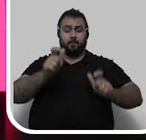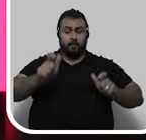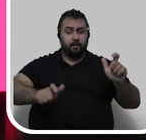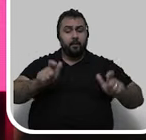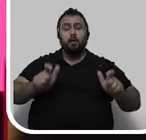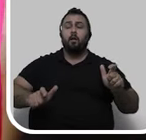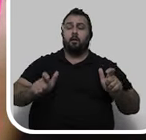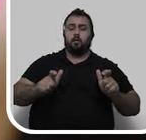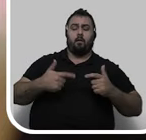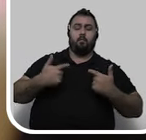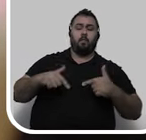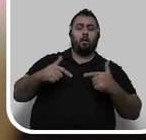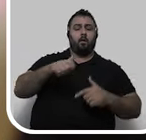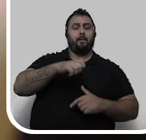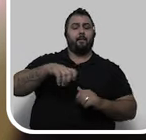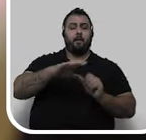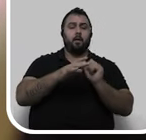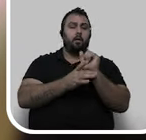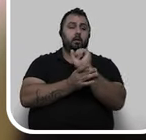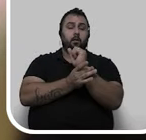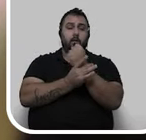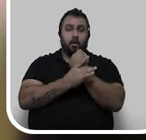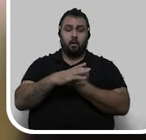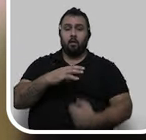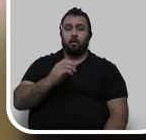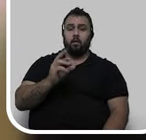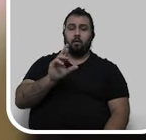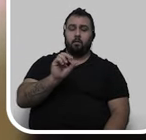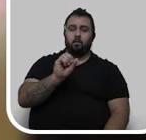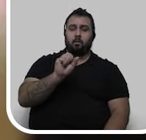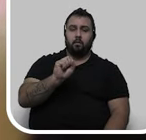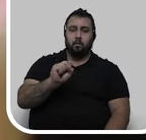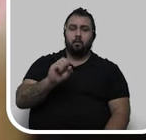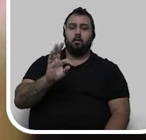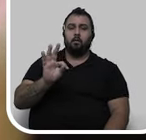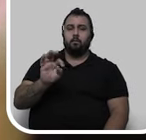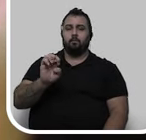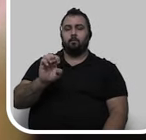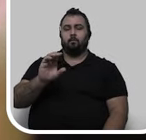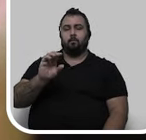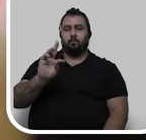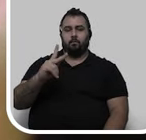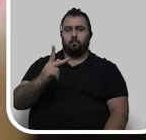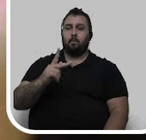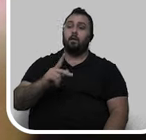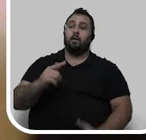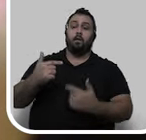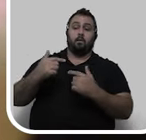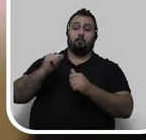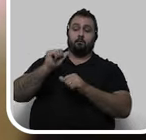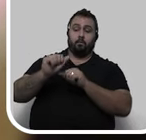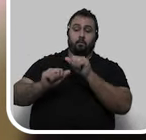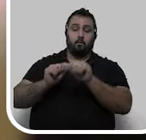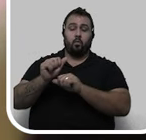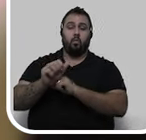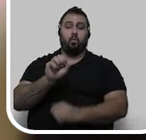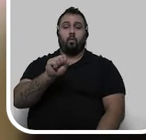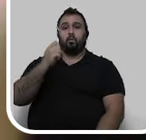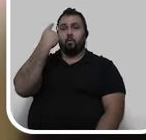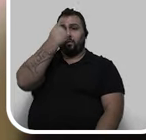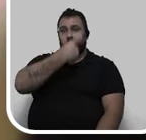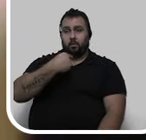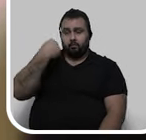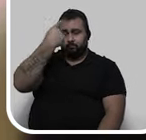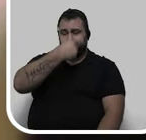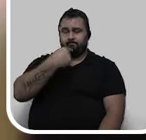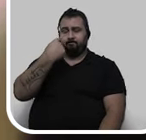Existe um programa na CrowdStrike, só para exemplificar, onde a gente está transformando 8 horas de um analista de